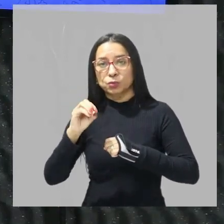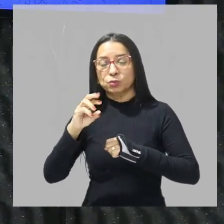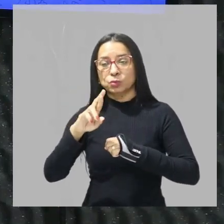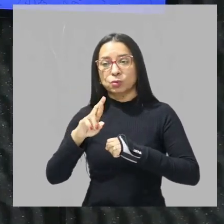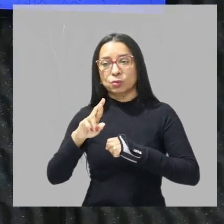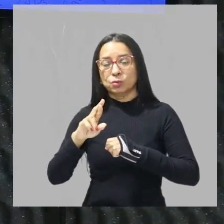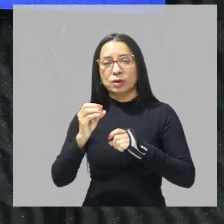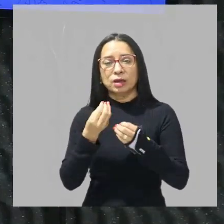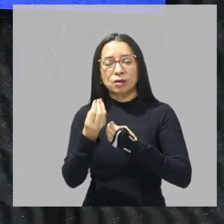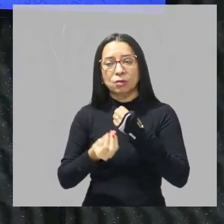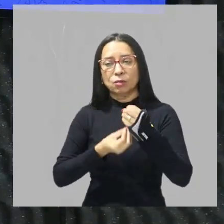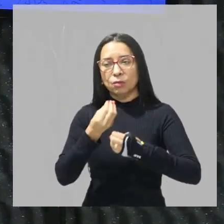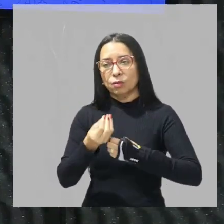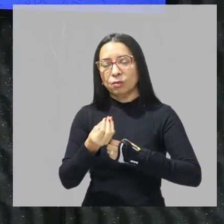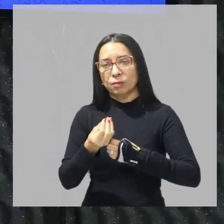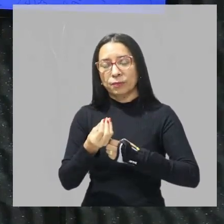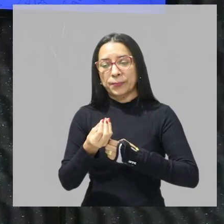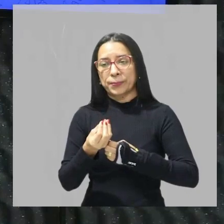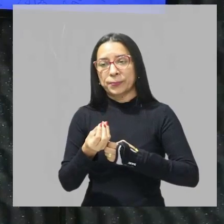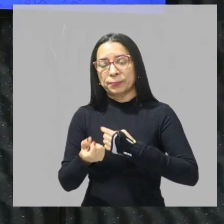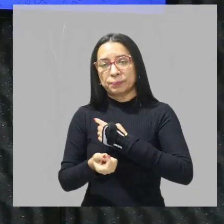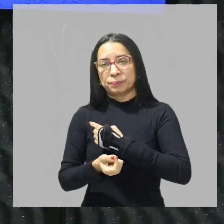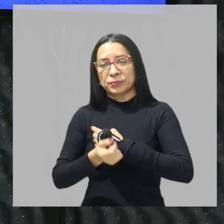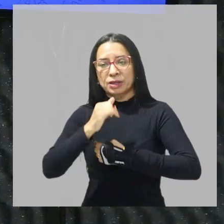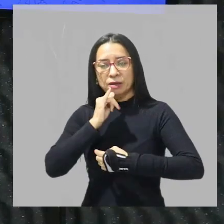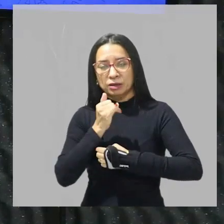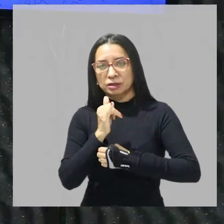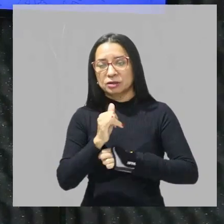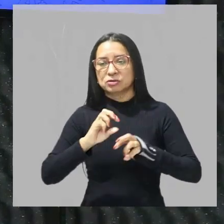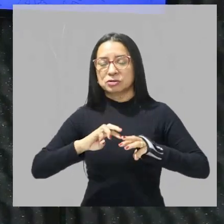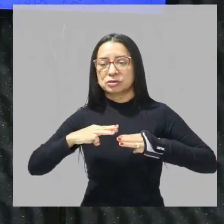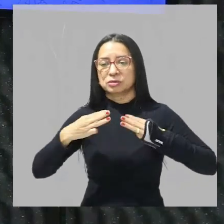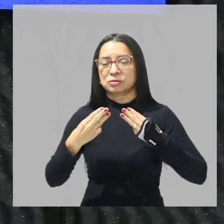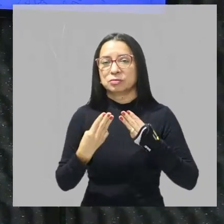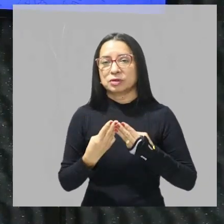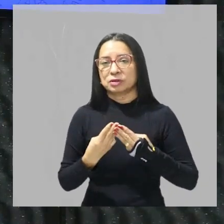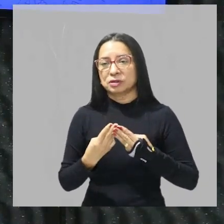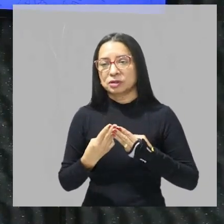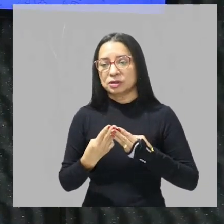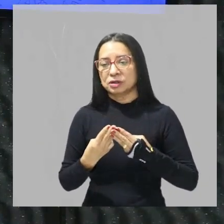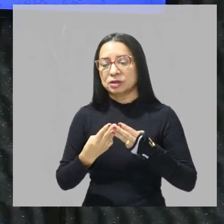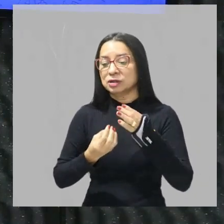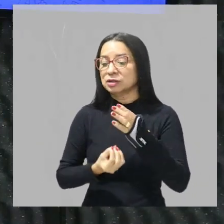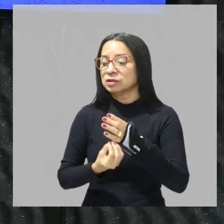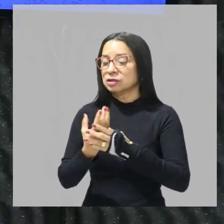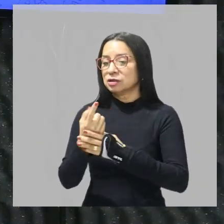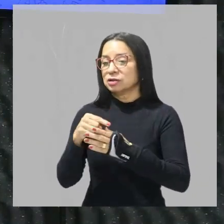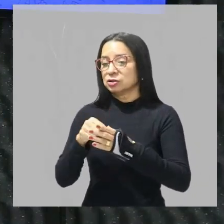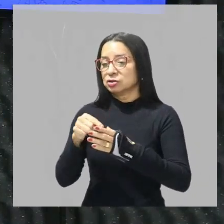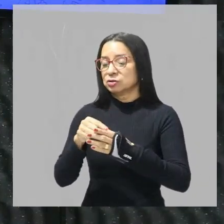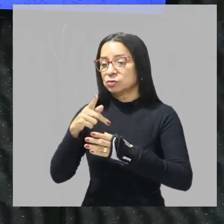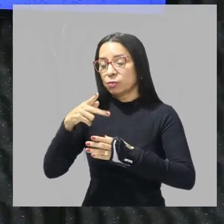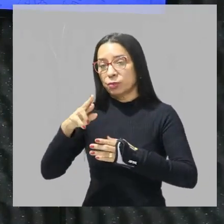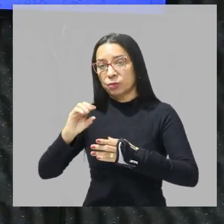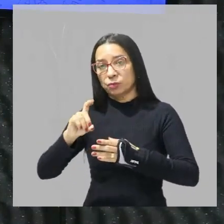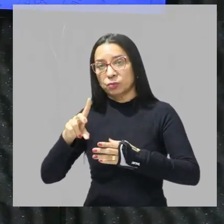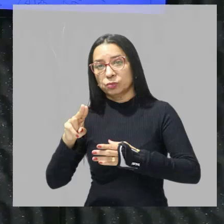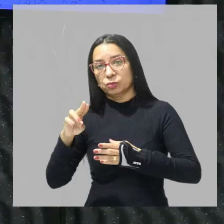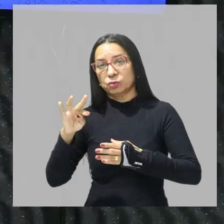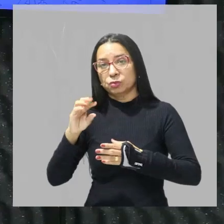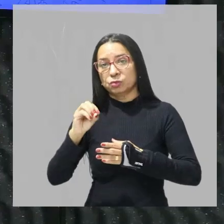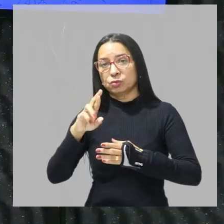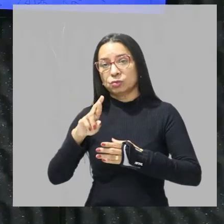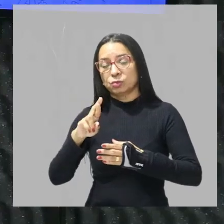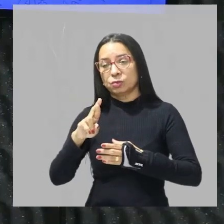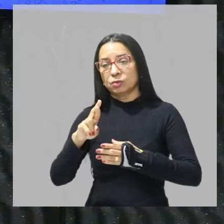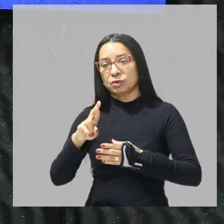maneira indireta. A energia, a matéria e a energia que saiu do produtor e que serviu de alimento